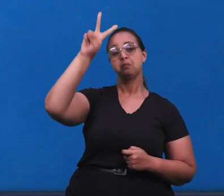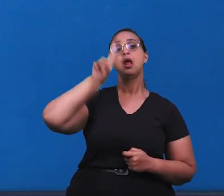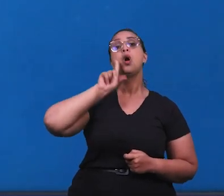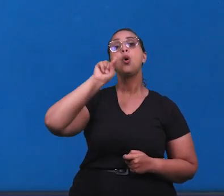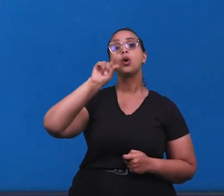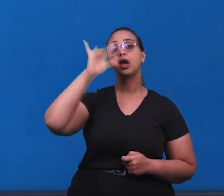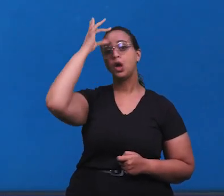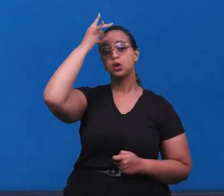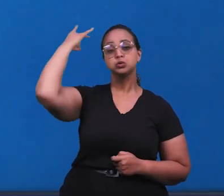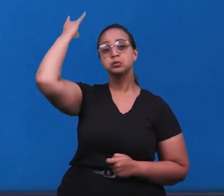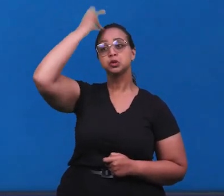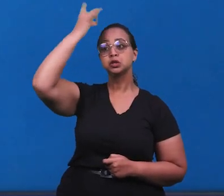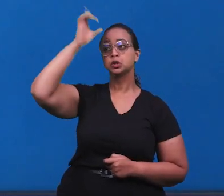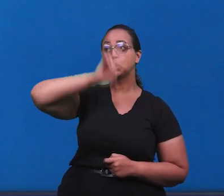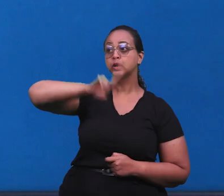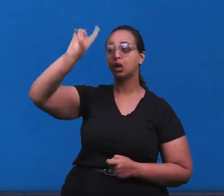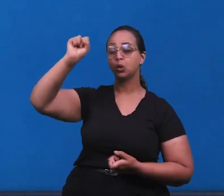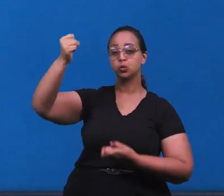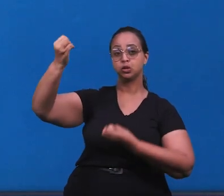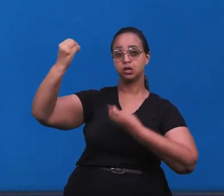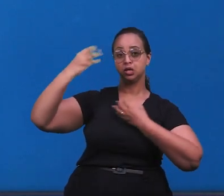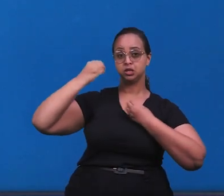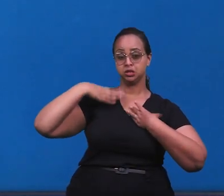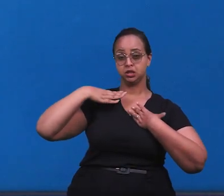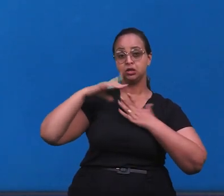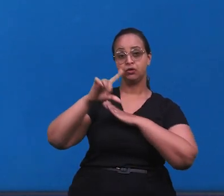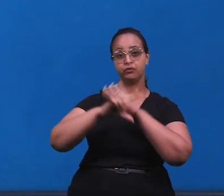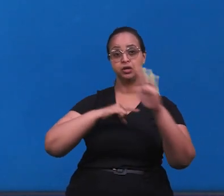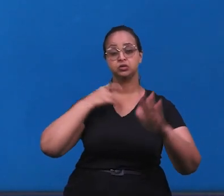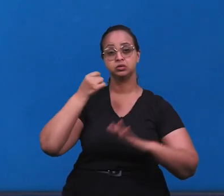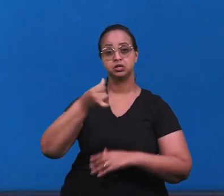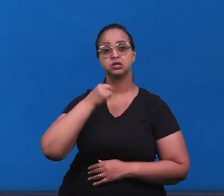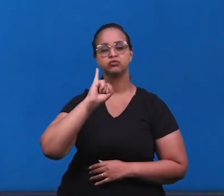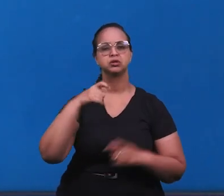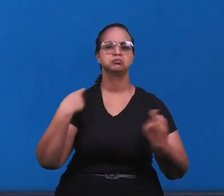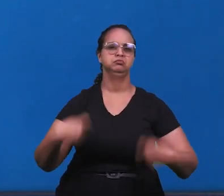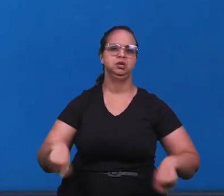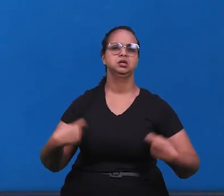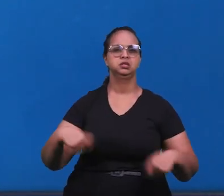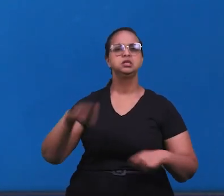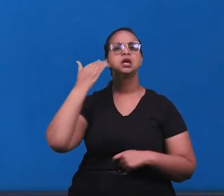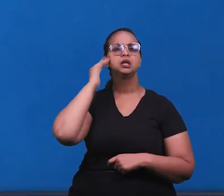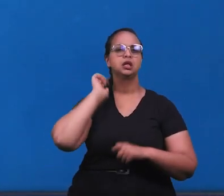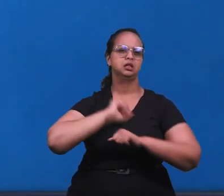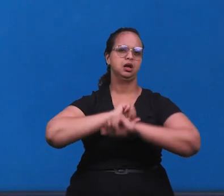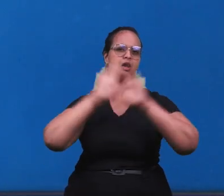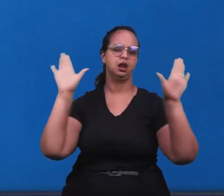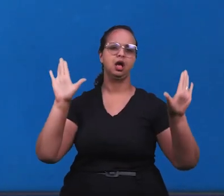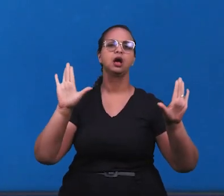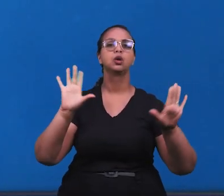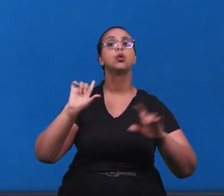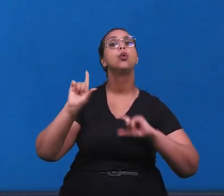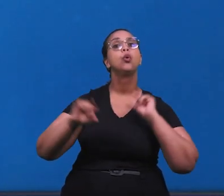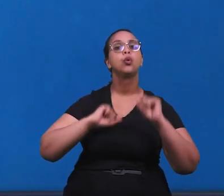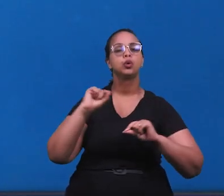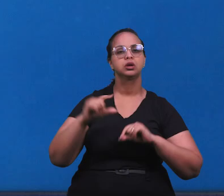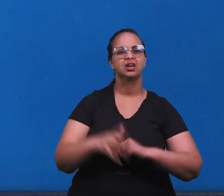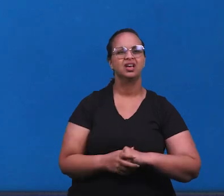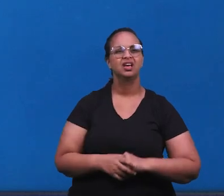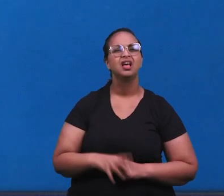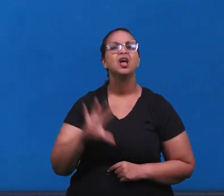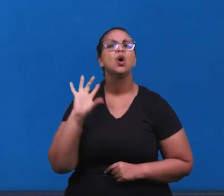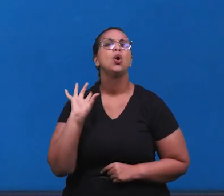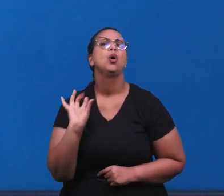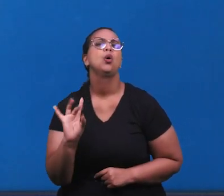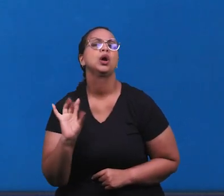tens recebido e ouvido e guarda-o. E no verso 6 está dizendo: quem tem ouvidos, ouça. O Senhor nos fala sobre a